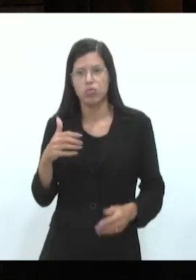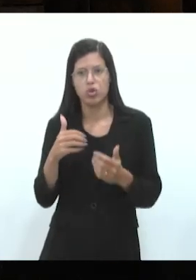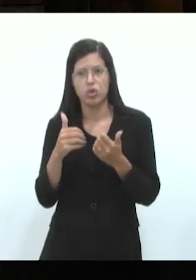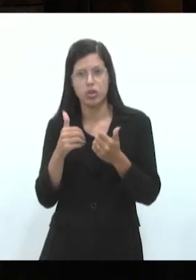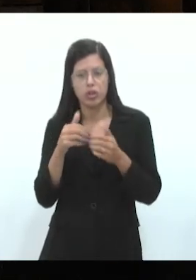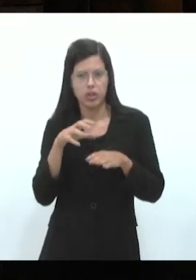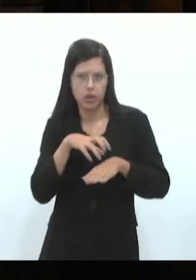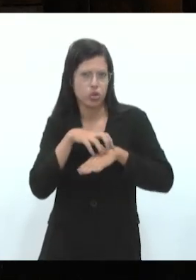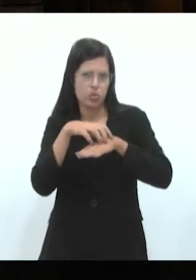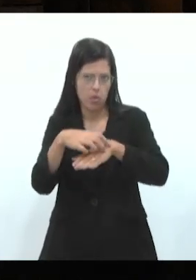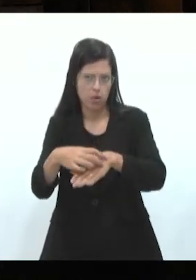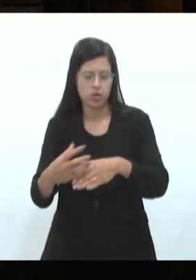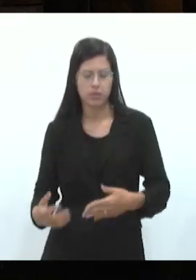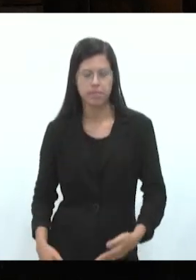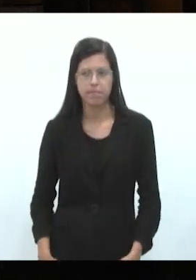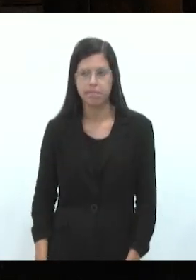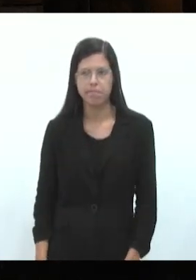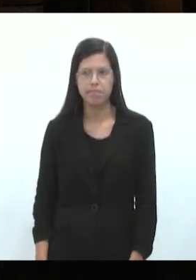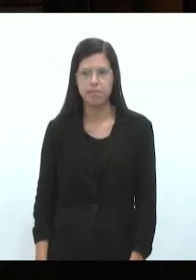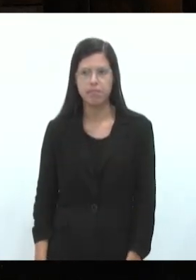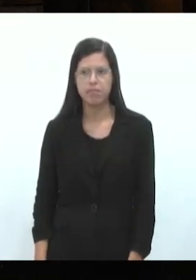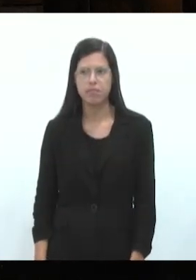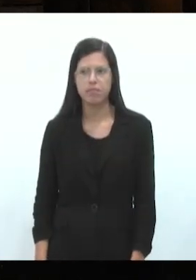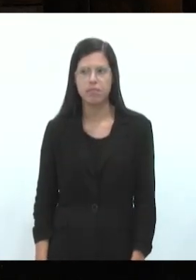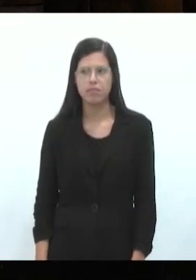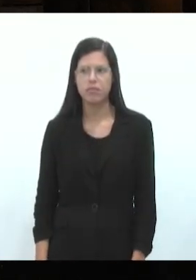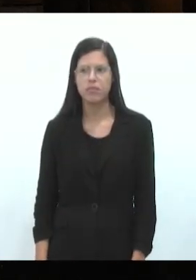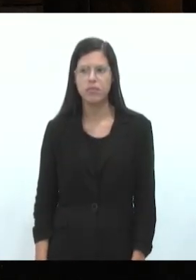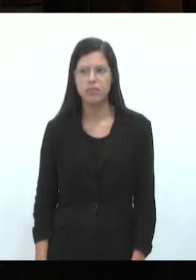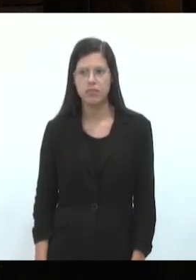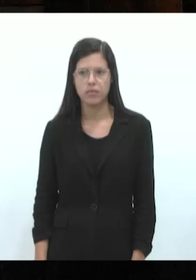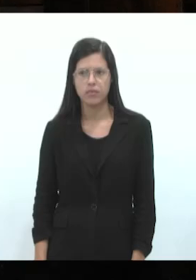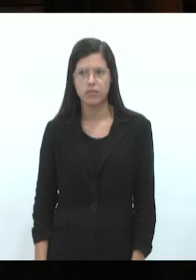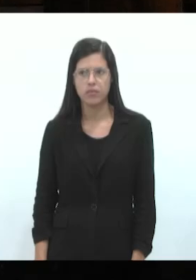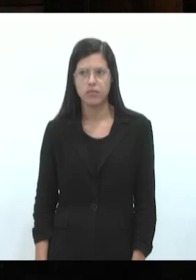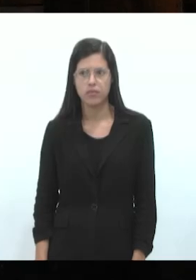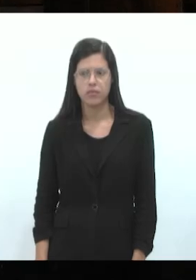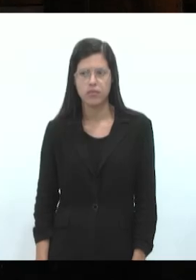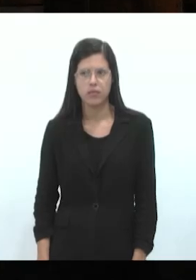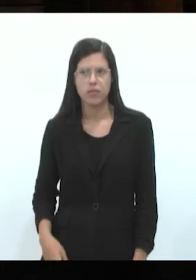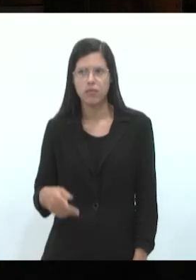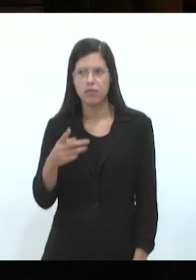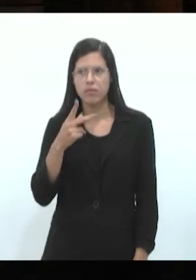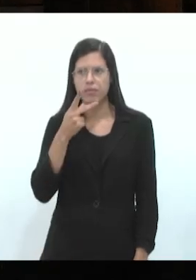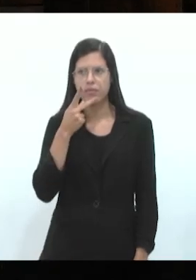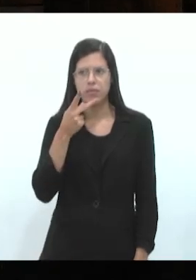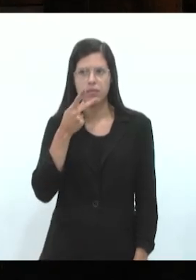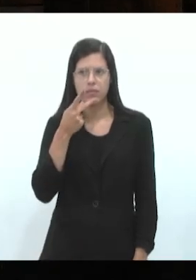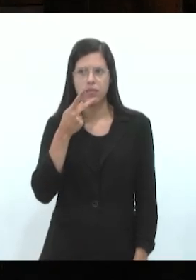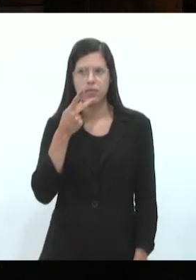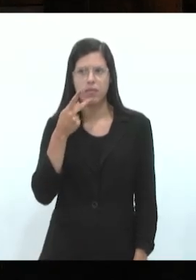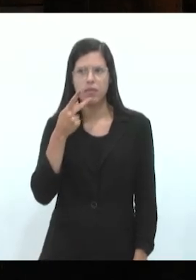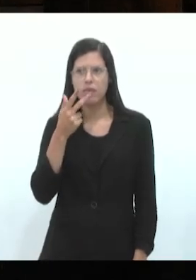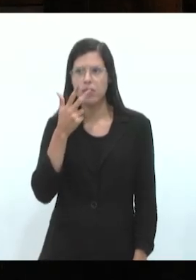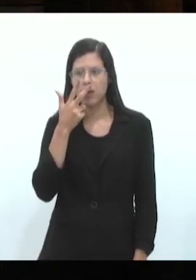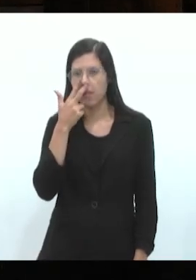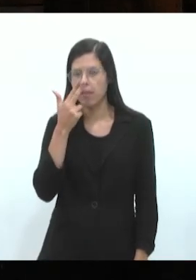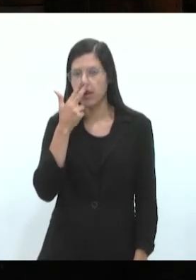transporte. Então, é como eu digo aqui, é a cobra sempre comendo o próprio